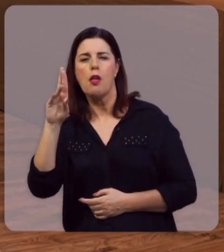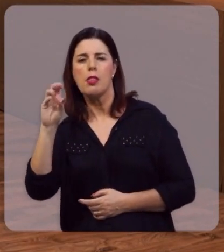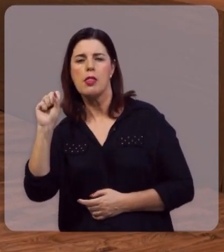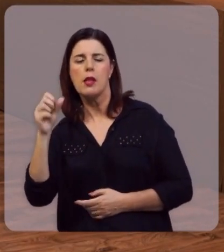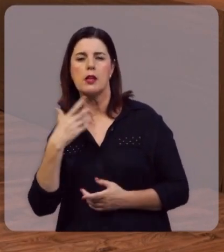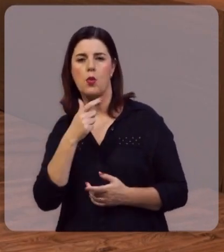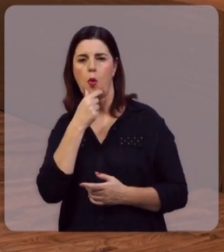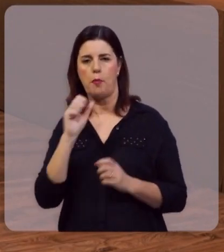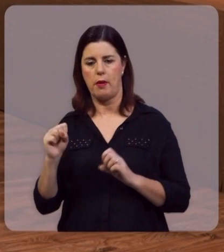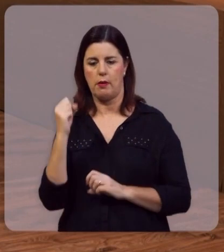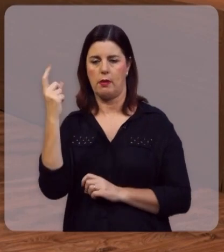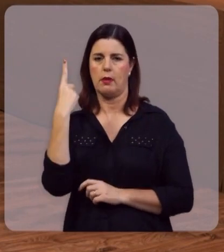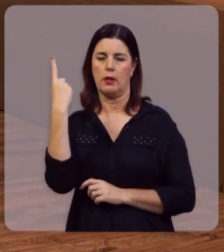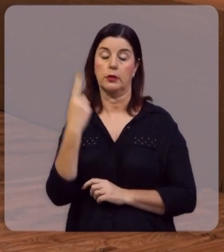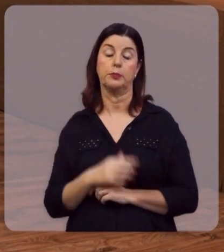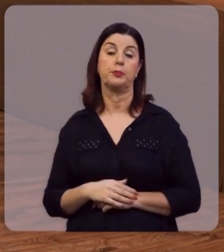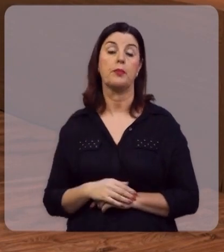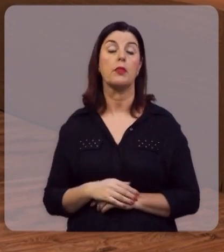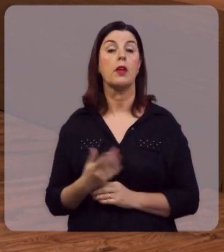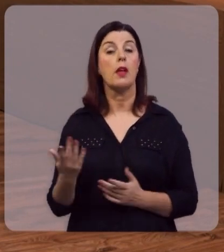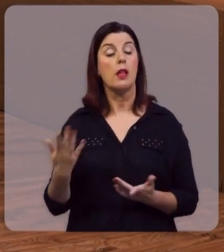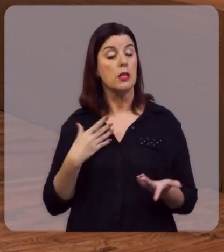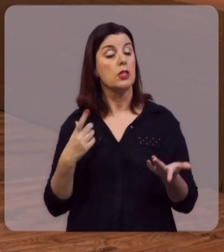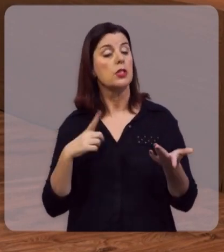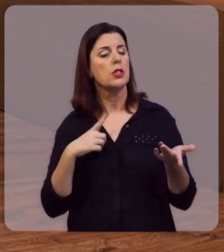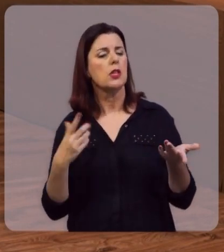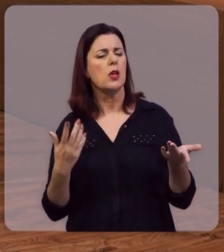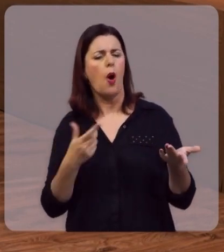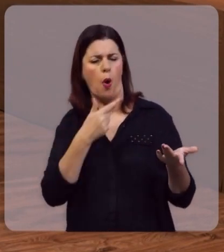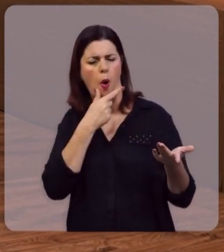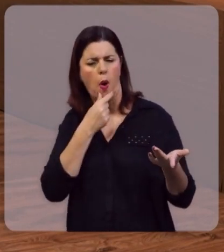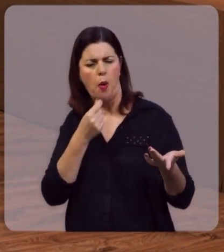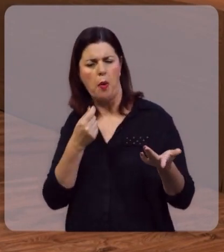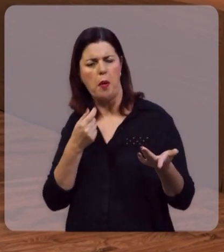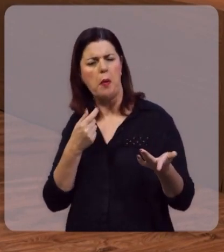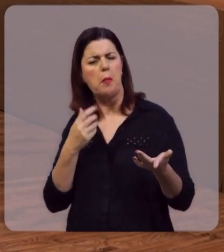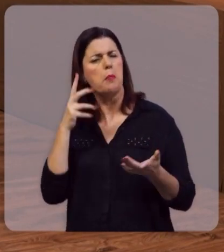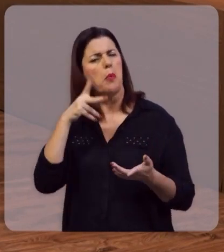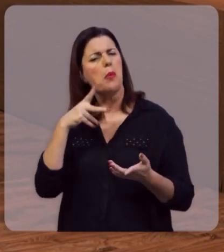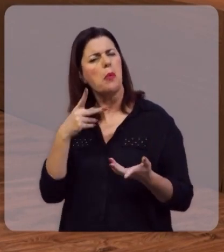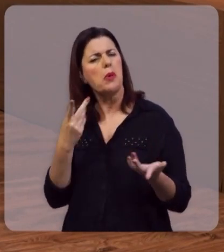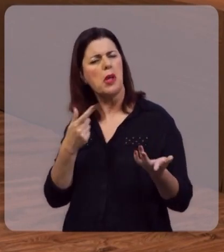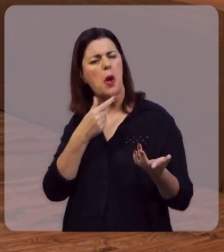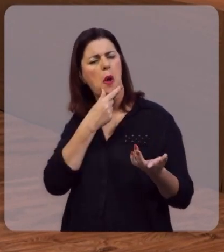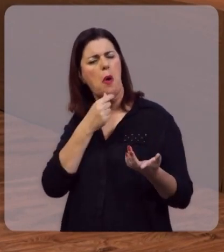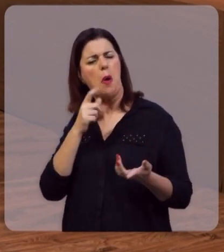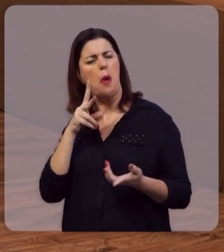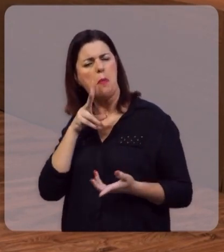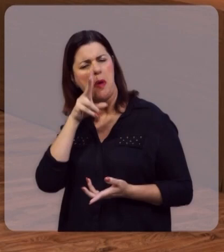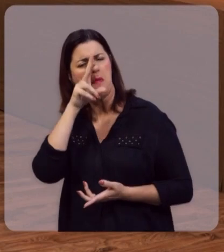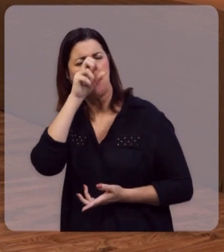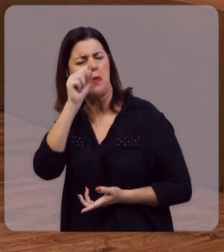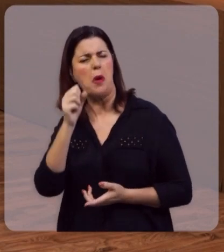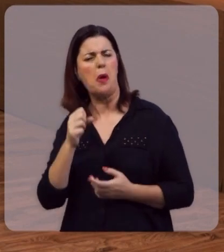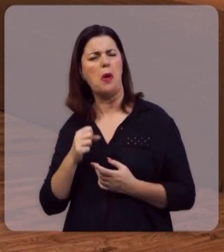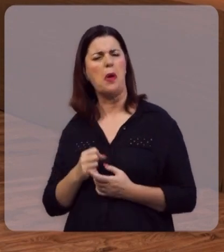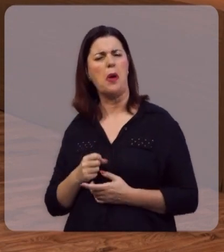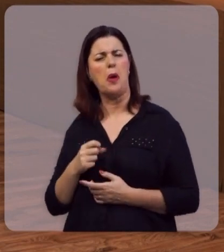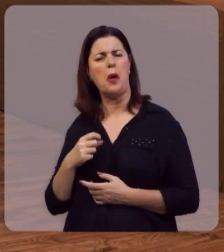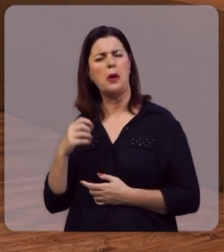por homens que tinham o braço de ferro, a mão pesada